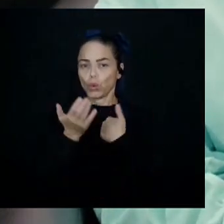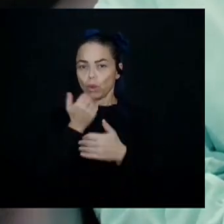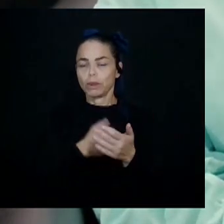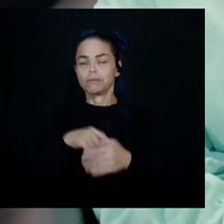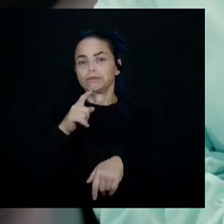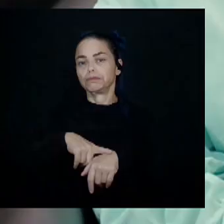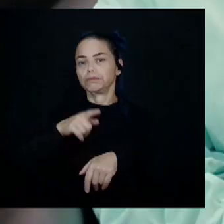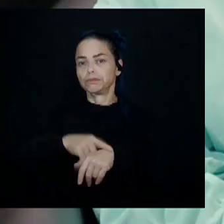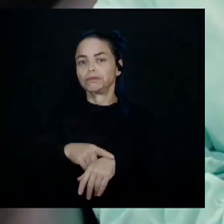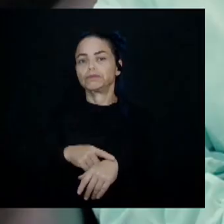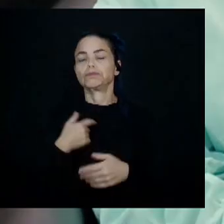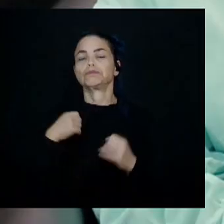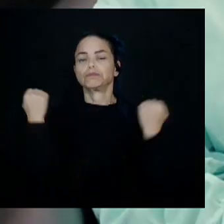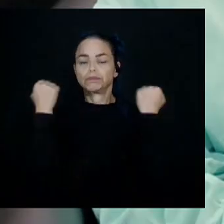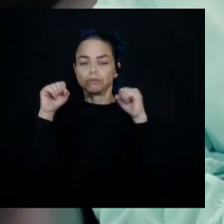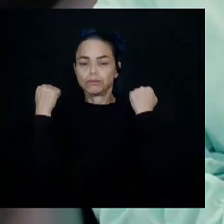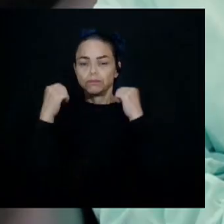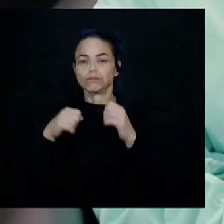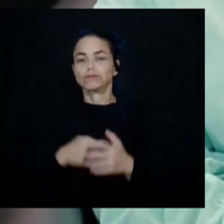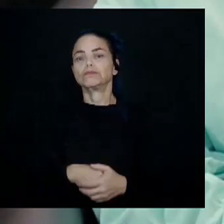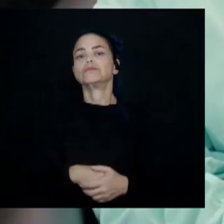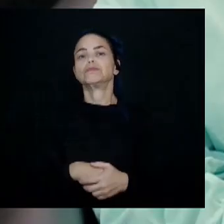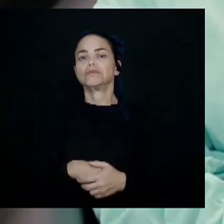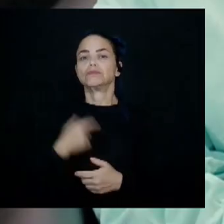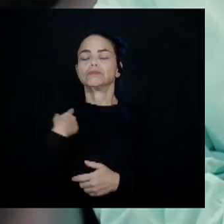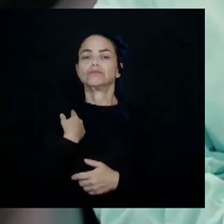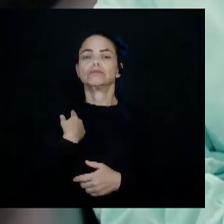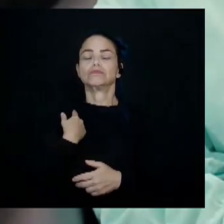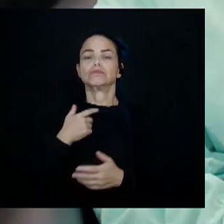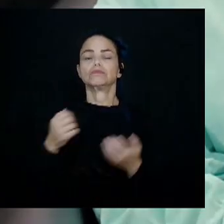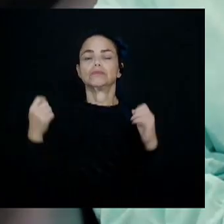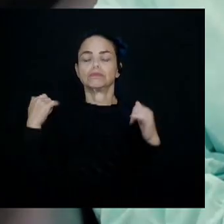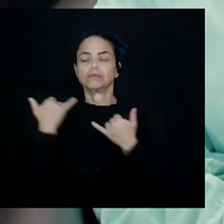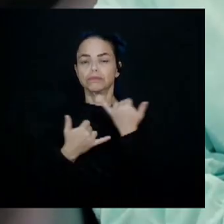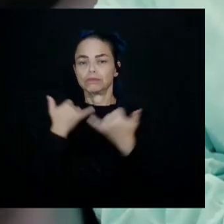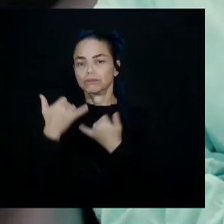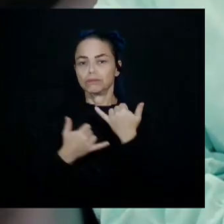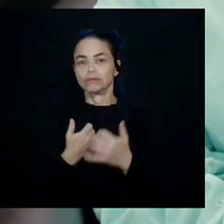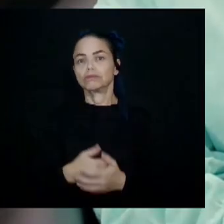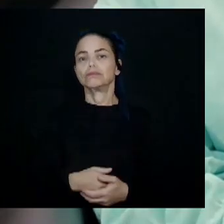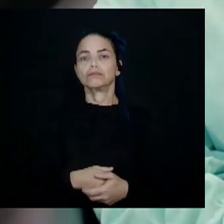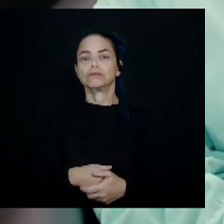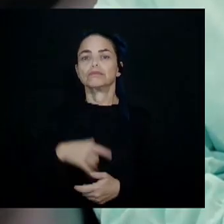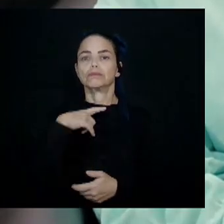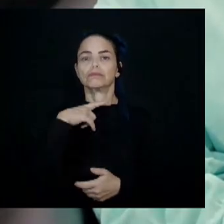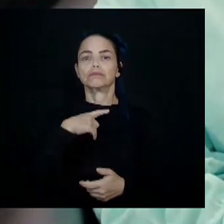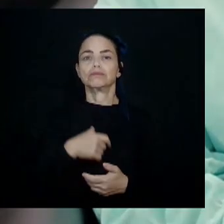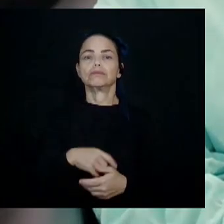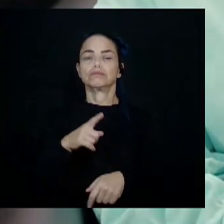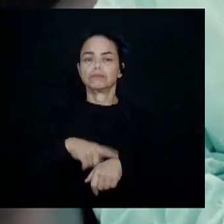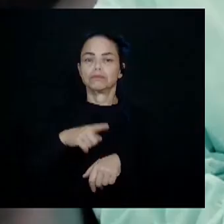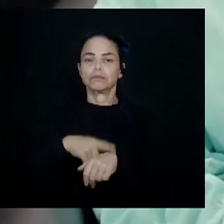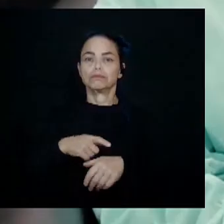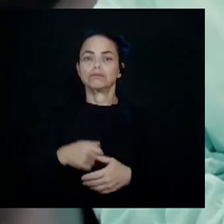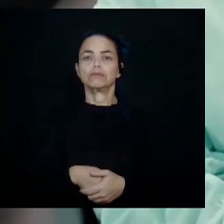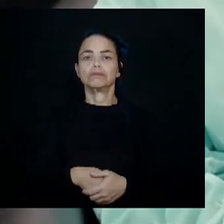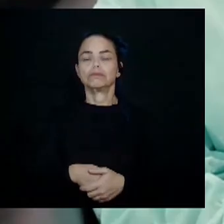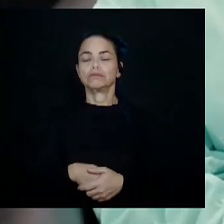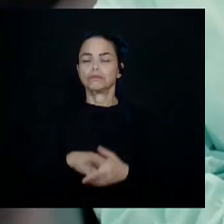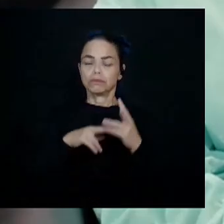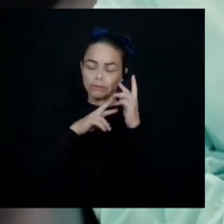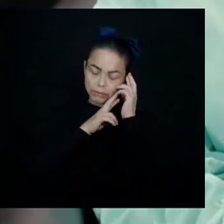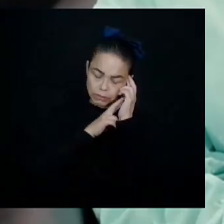atividade física, tem que ter horário da diversão e das brincadeiras e tem que ter horário do sono em